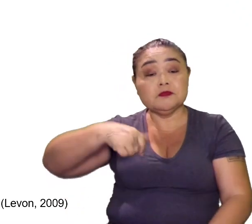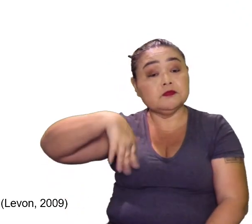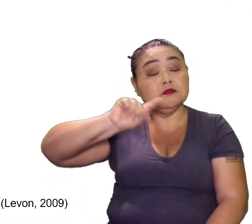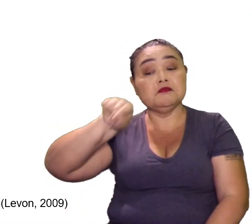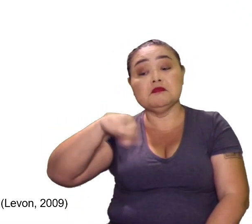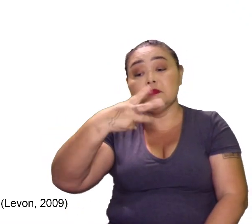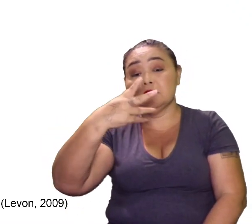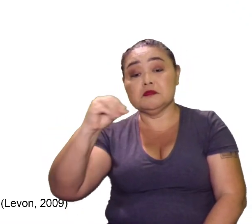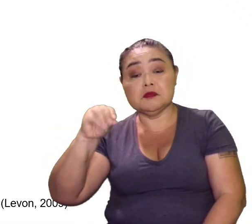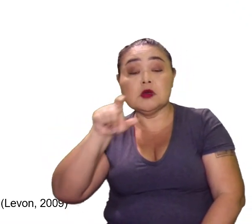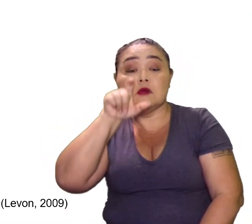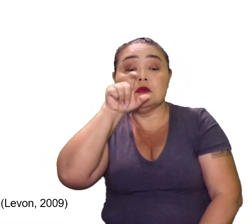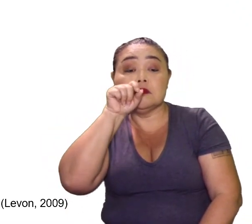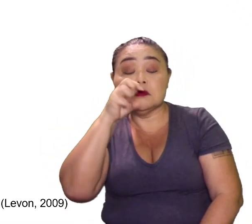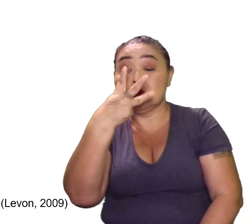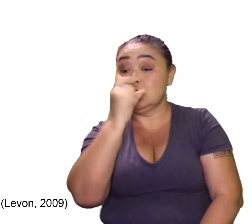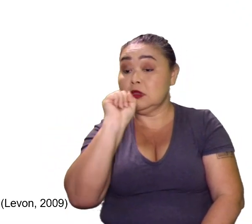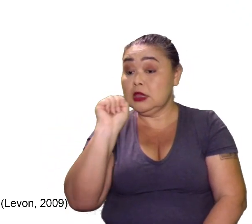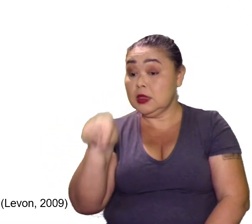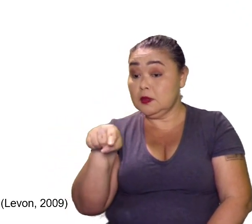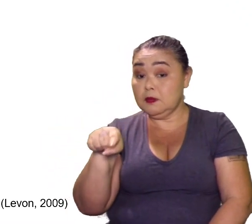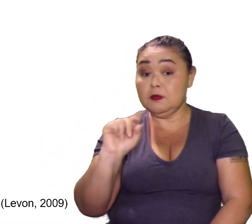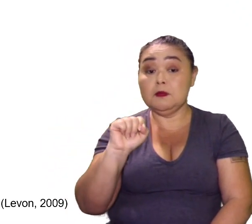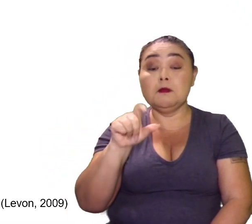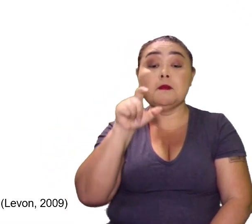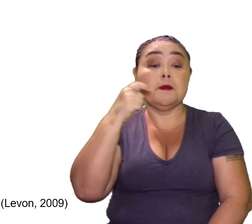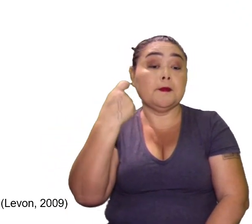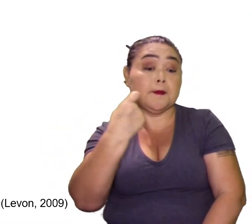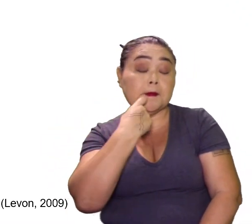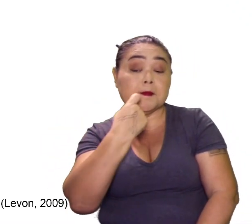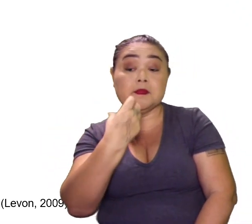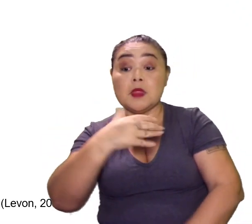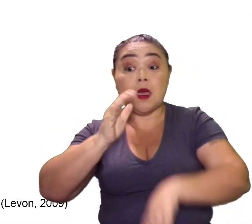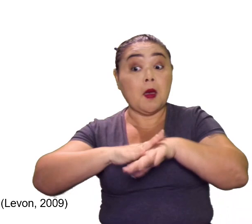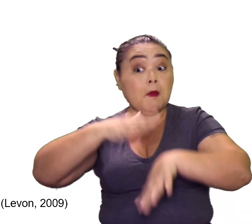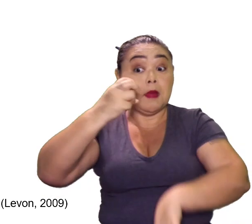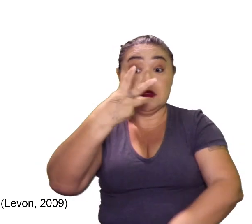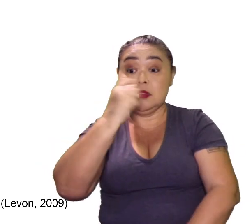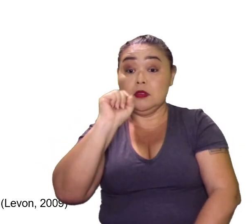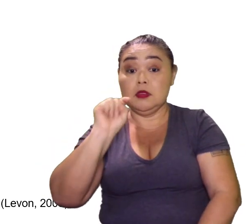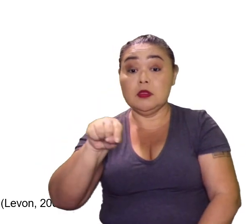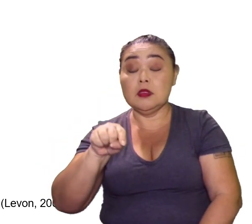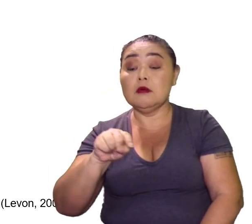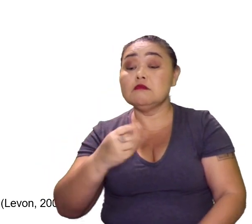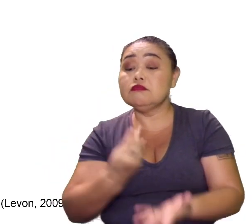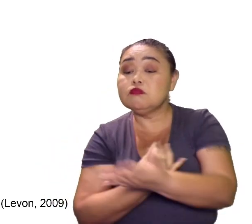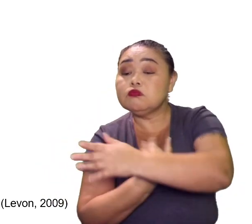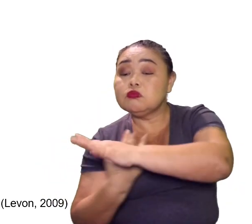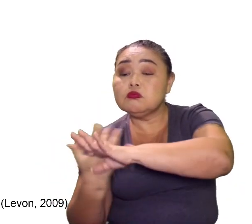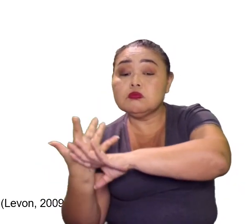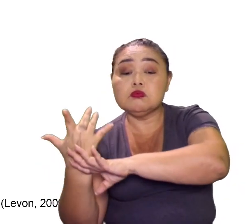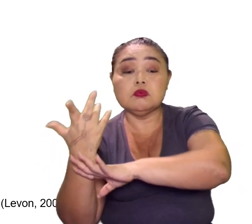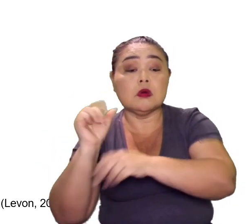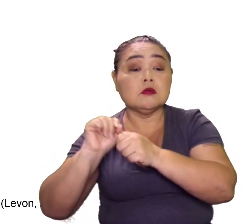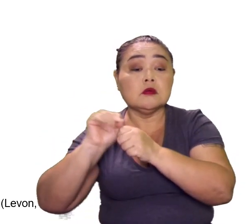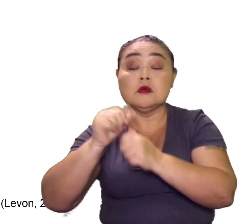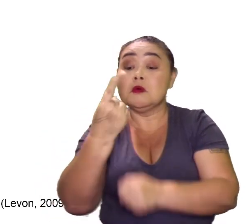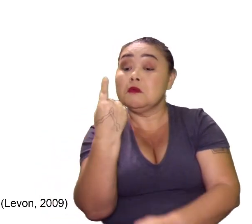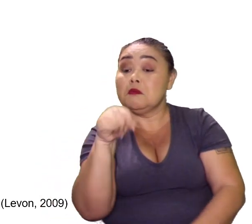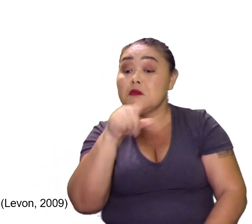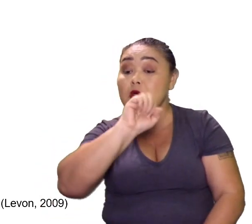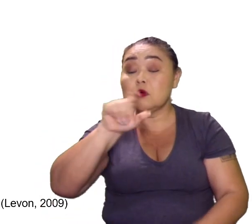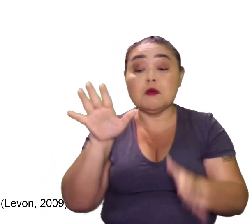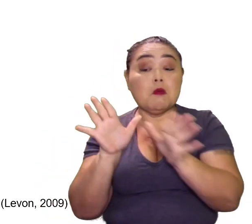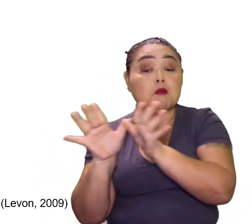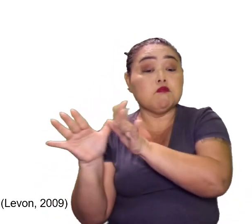de aves, 3.000 de peixes, mais de 30.000 de plantas, 1.800 espécies de